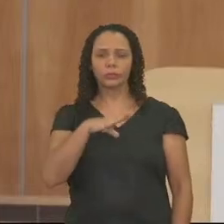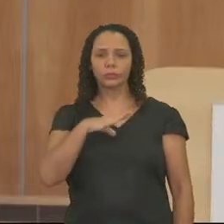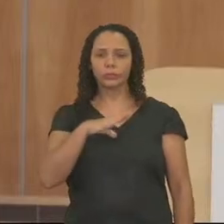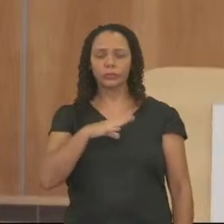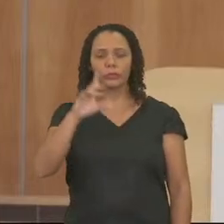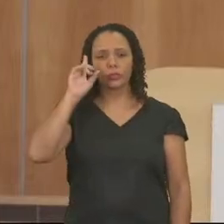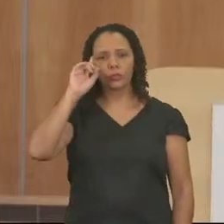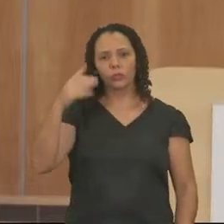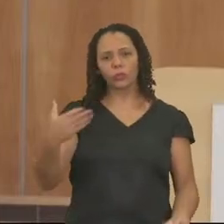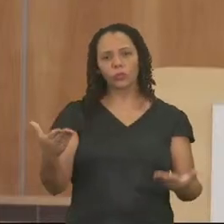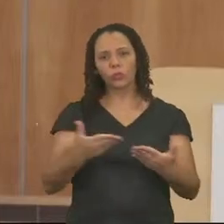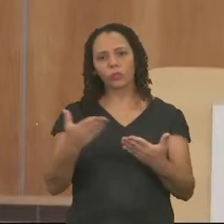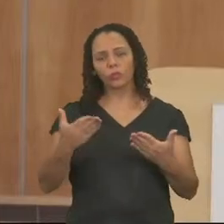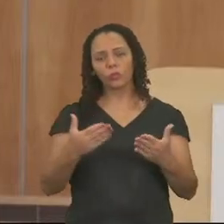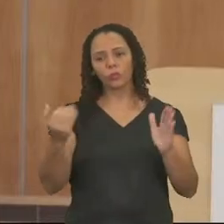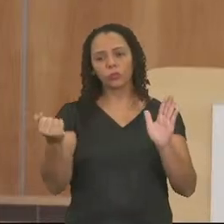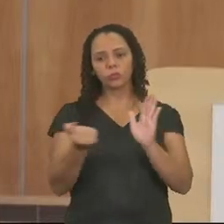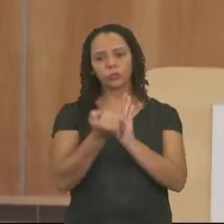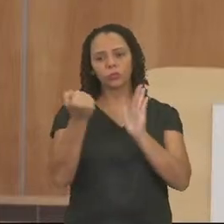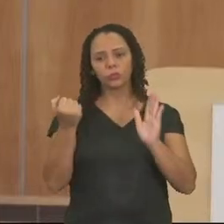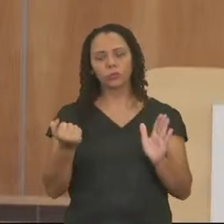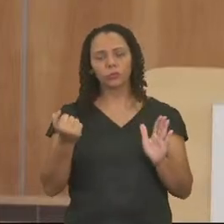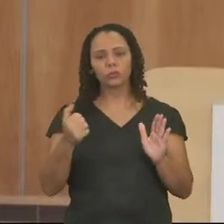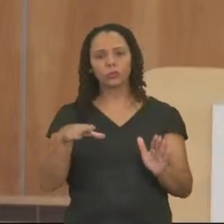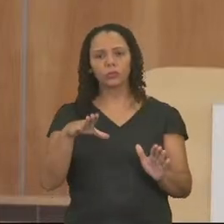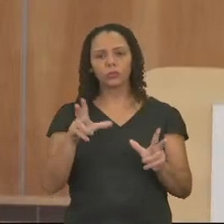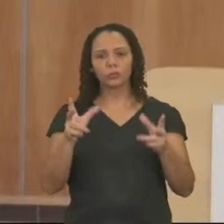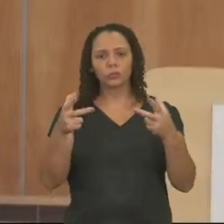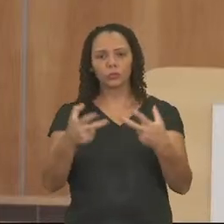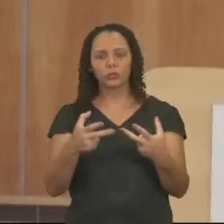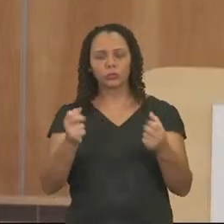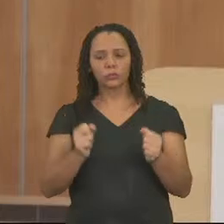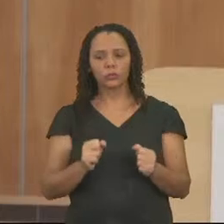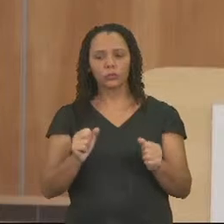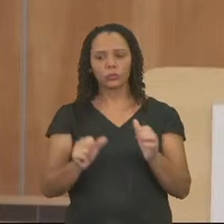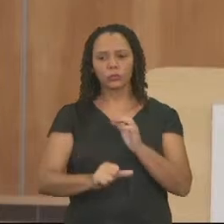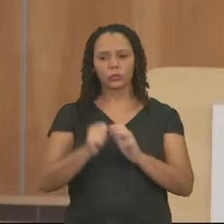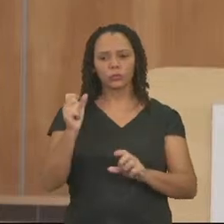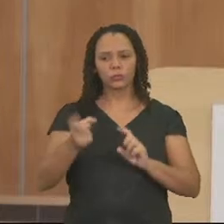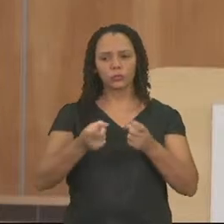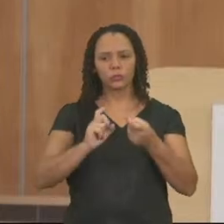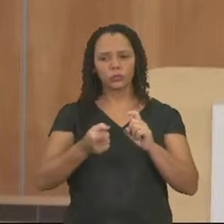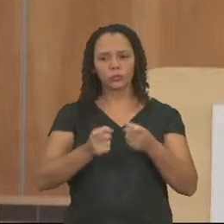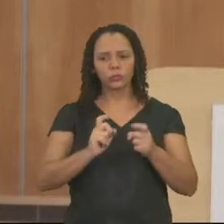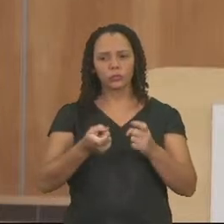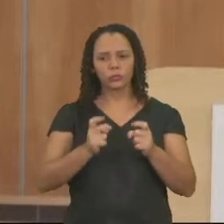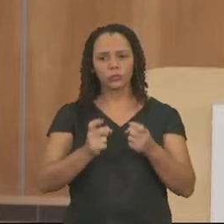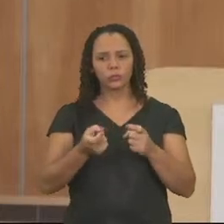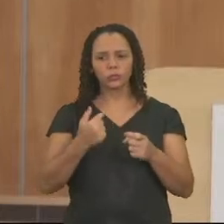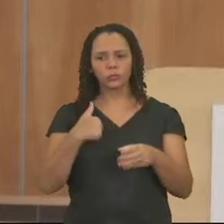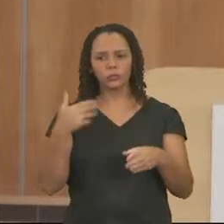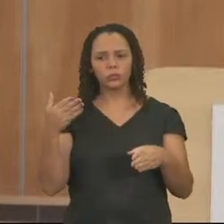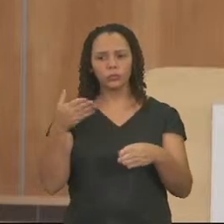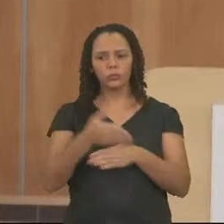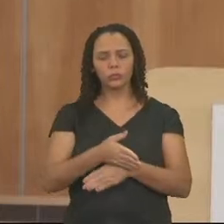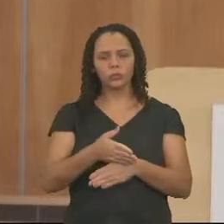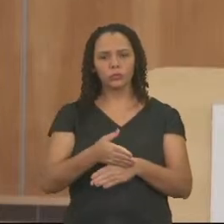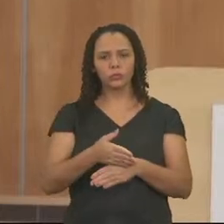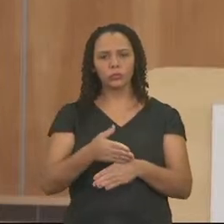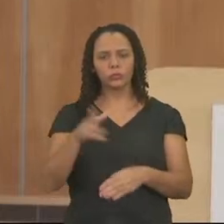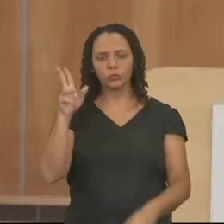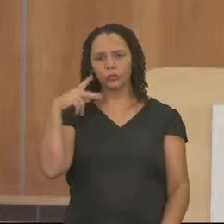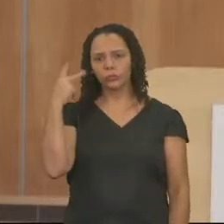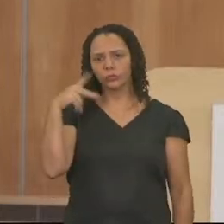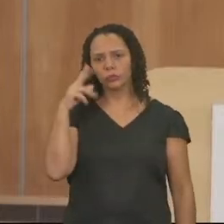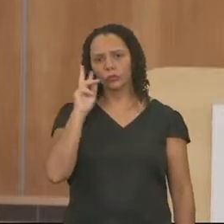o dia de hoje ele é bastante simbólico para a Câmara de Jacareí. É a primeira sessão na qual eu estou presente como vereador, em